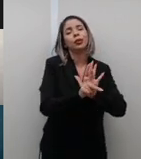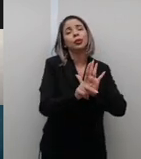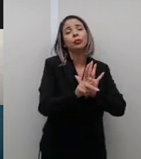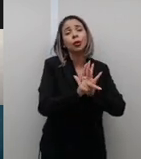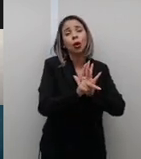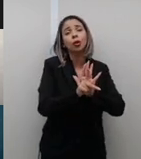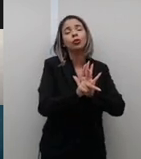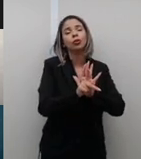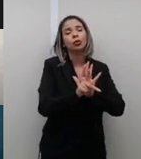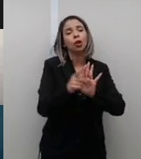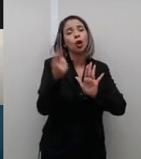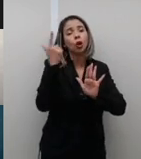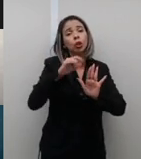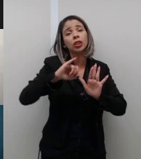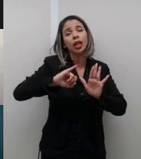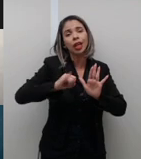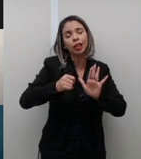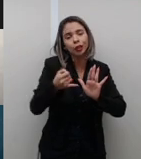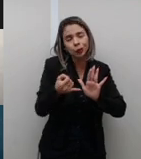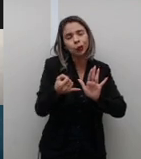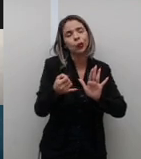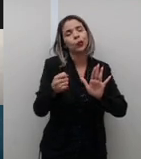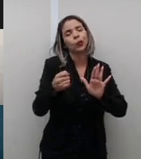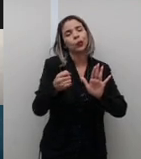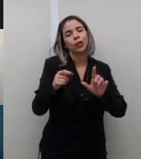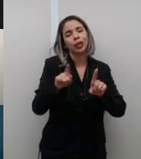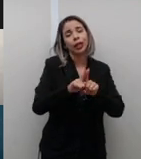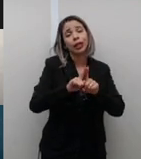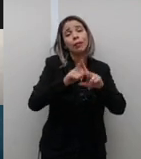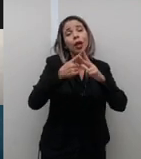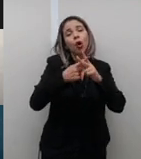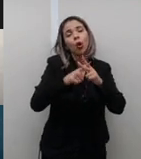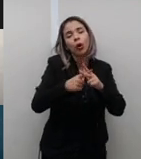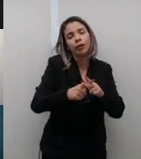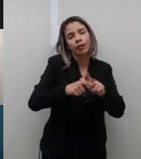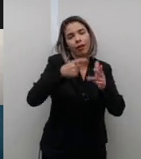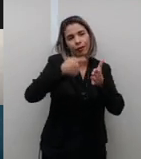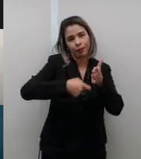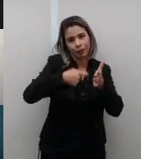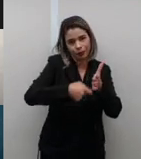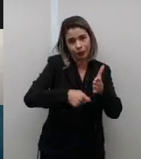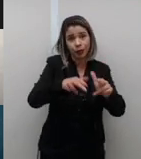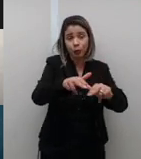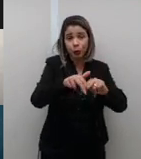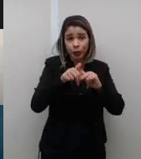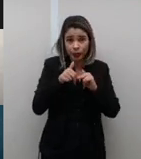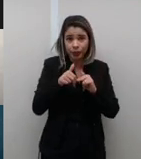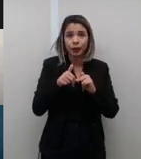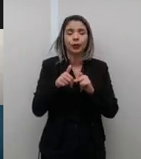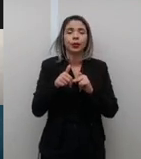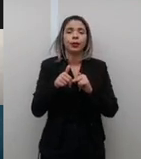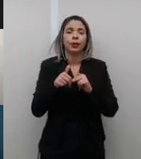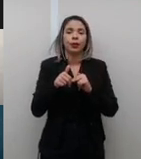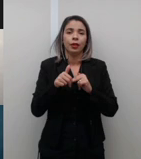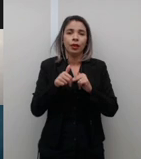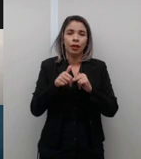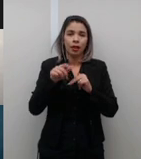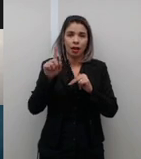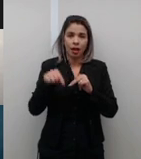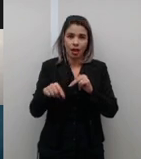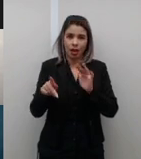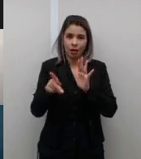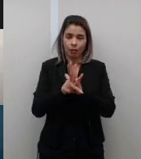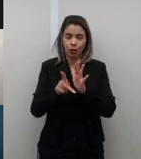incidência de juros de mora e de correção monetária. Em função disso, com relação ao segundo agravo